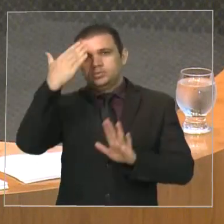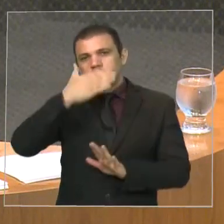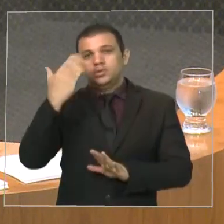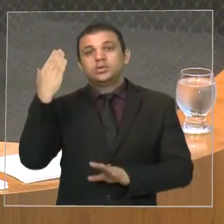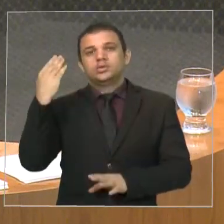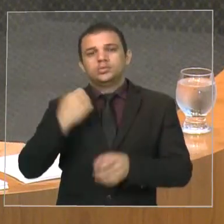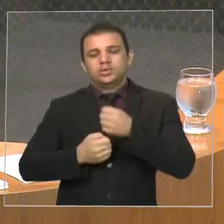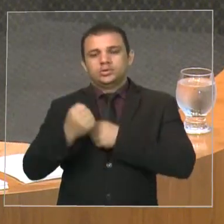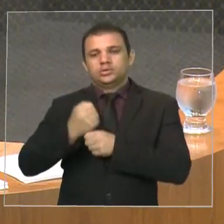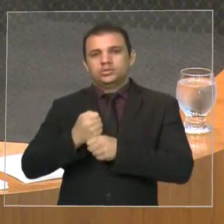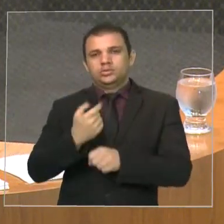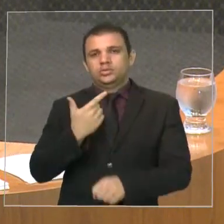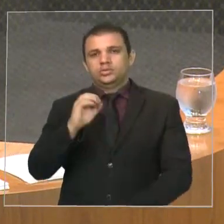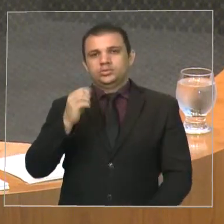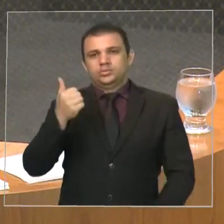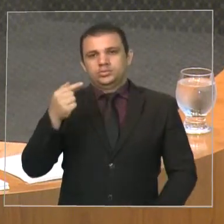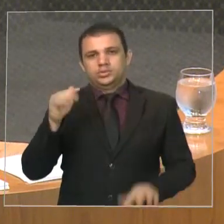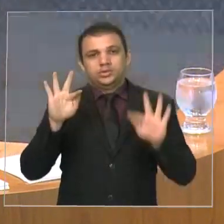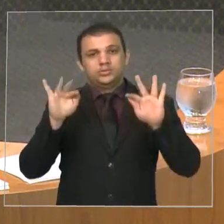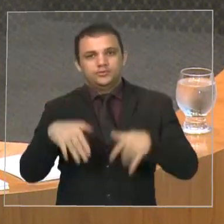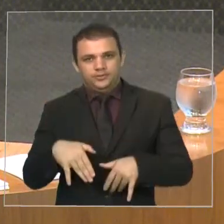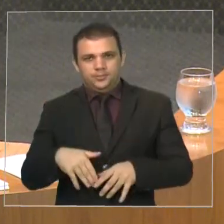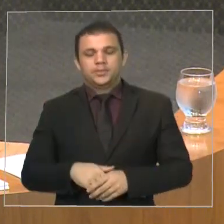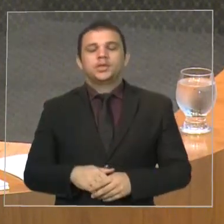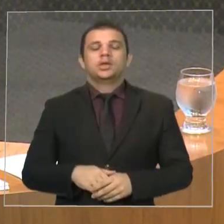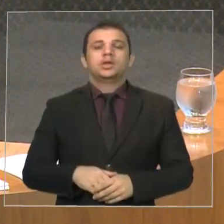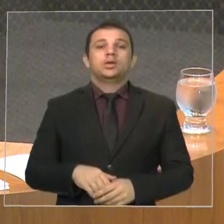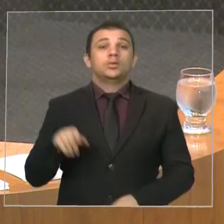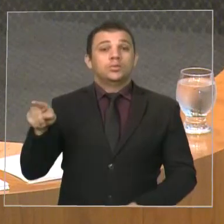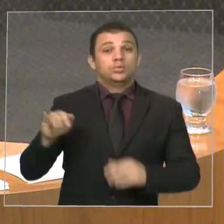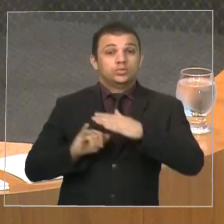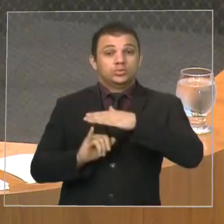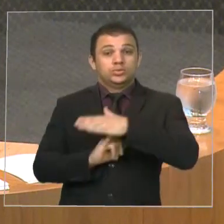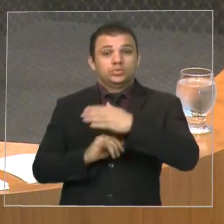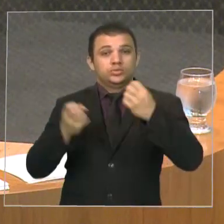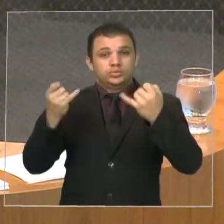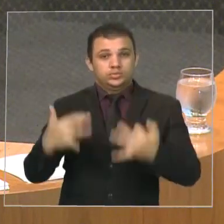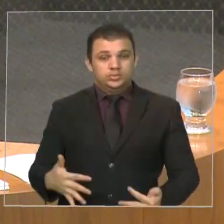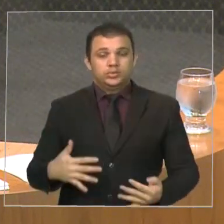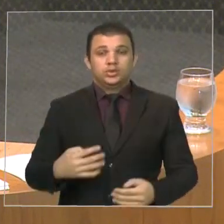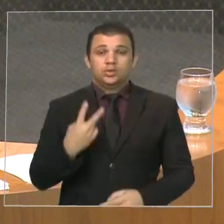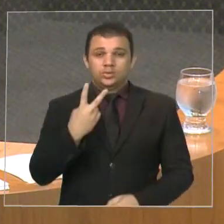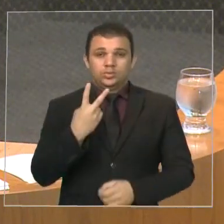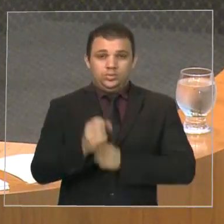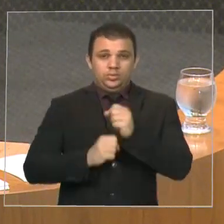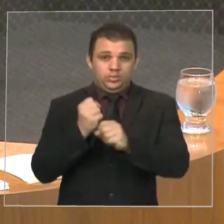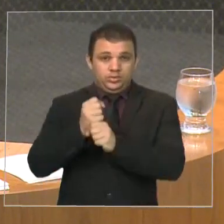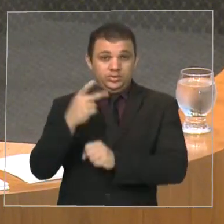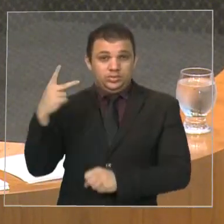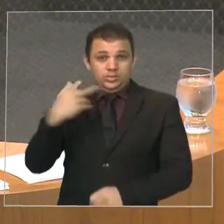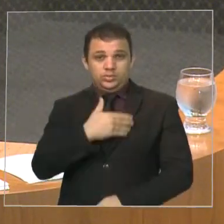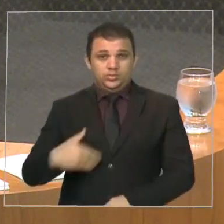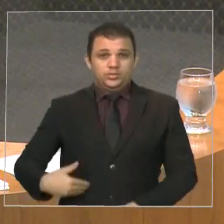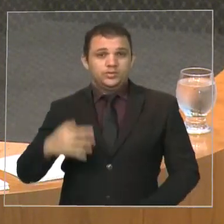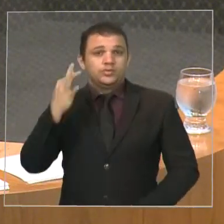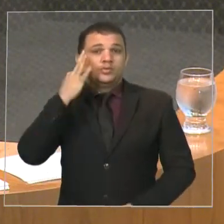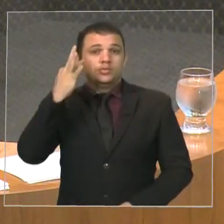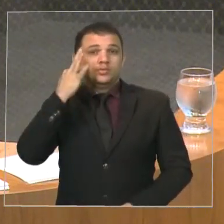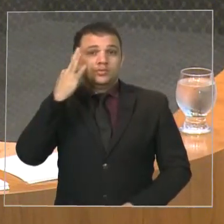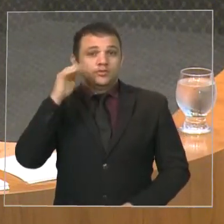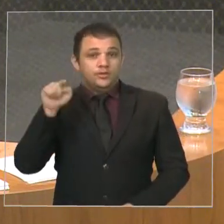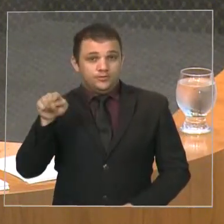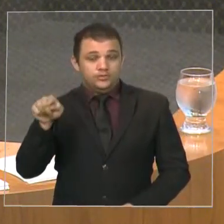Segundo o Instituto, nos 2 primeiros anos de gestão do governador Flávio Dino, mandaram de volta